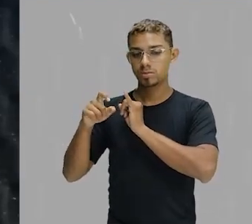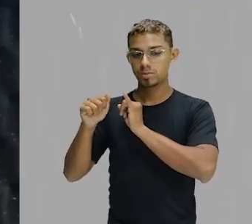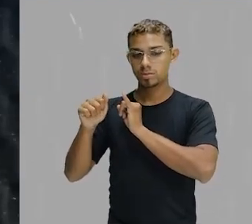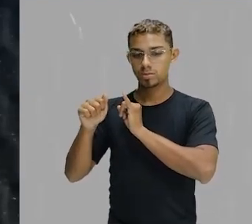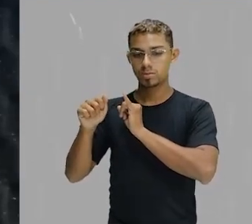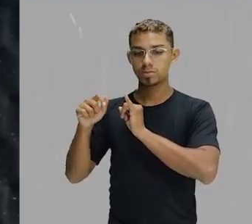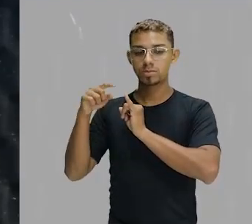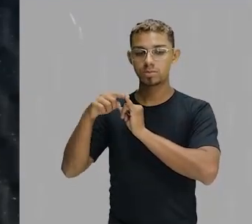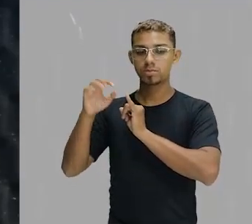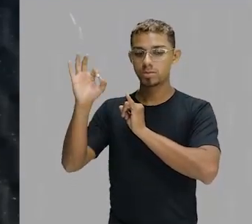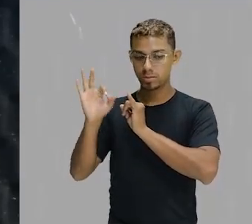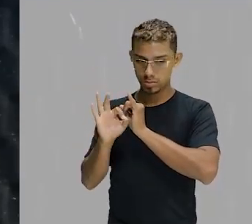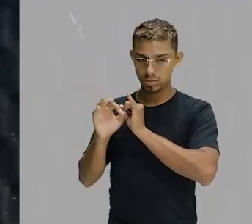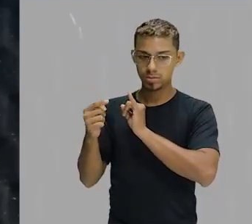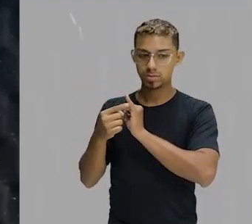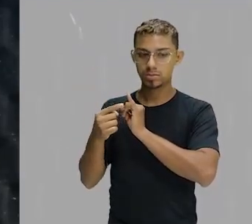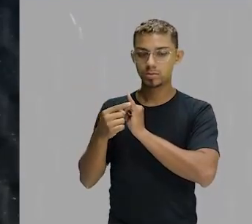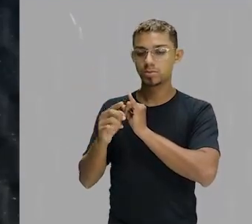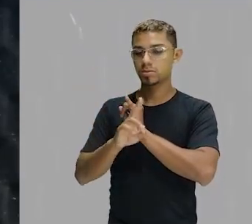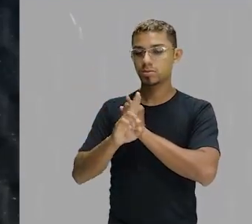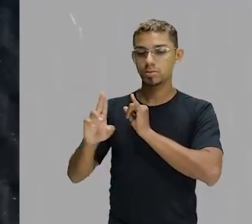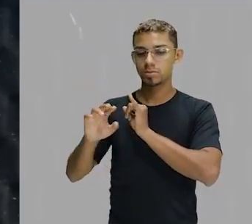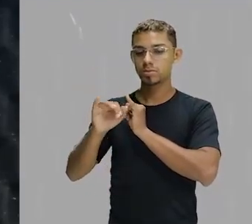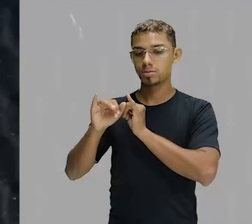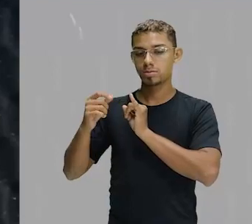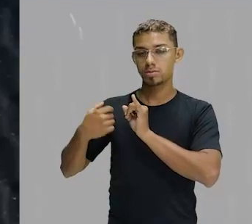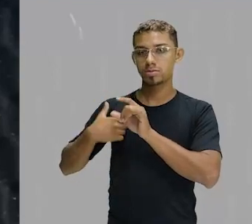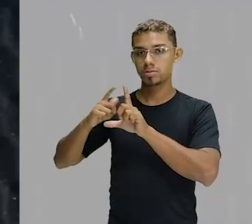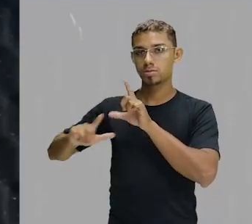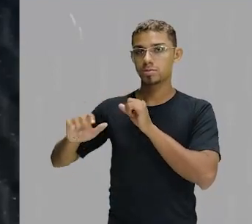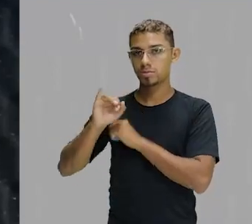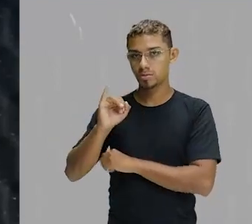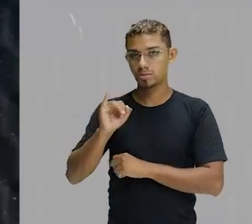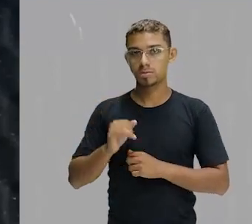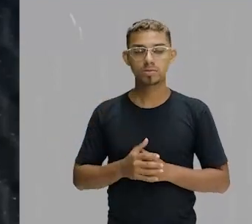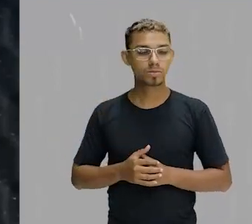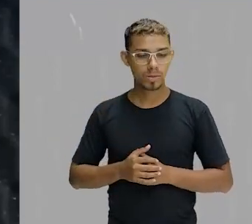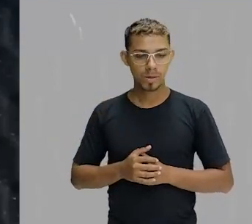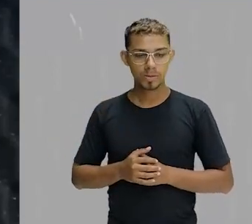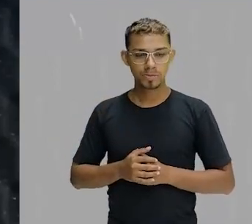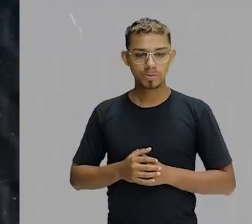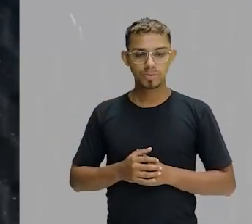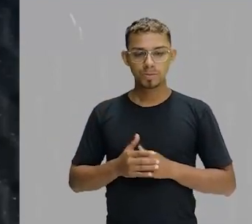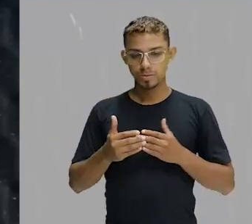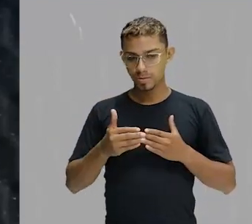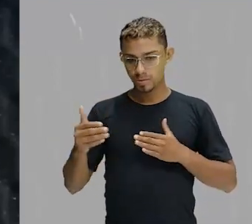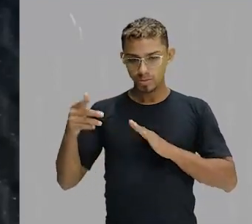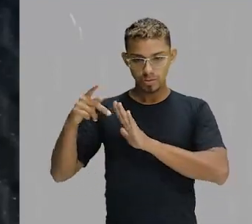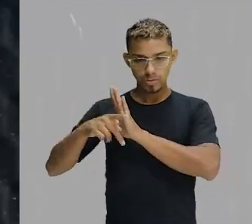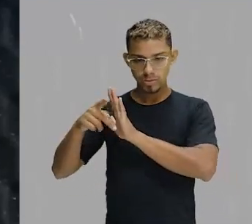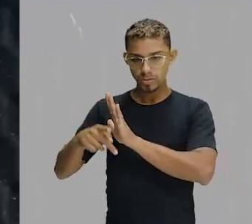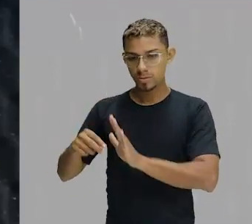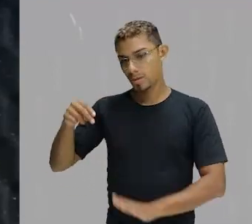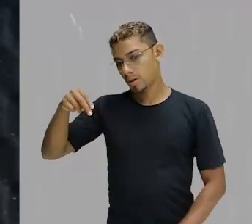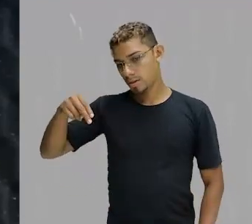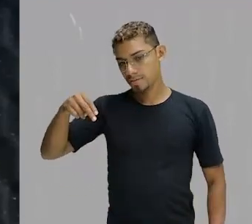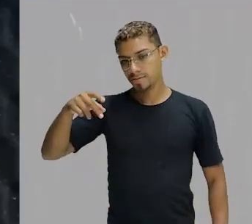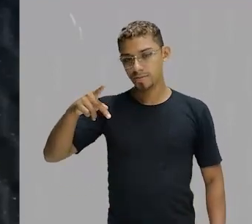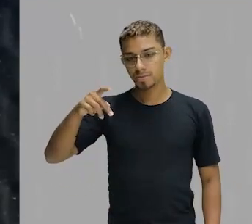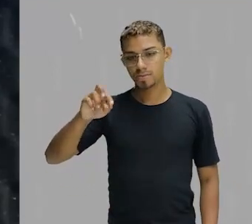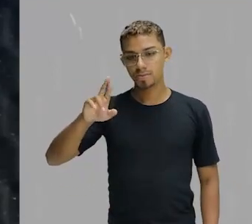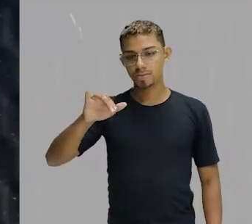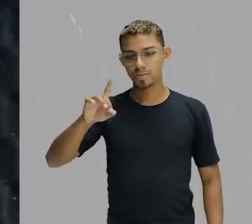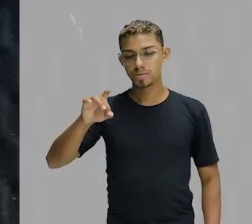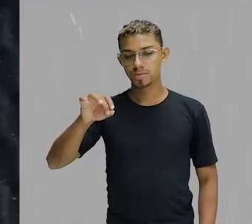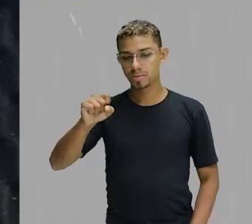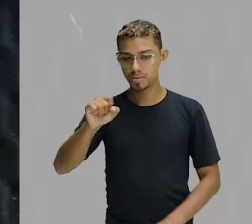acompanhado o símbolo de porcentagem, vai ser para nós a letrinha I. Fixa por período durante N períodos. Períodos, no caso